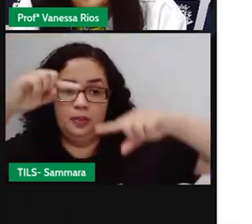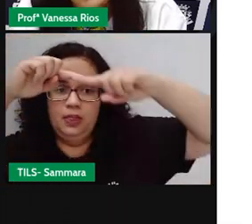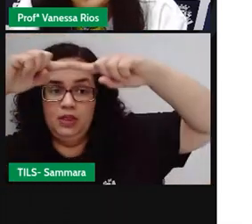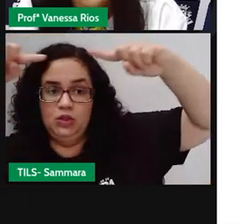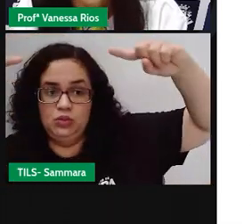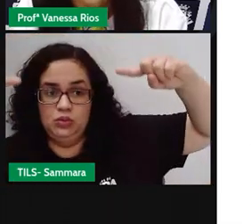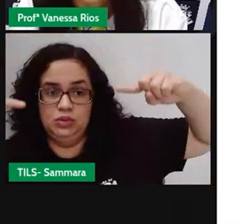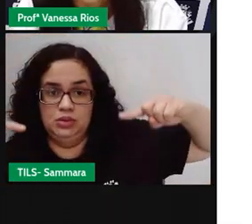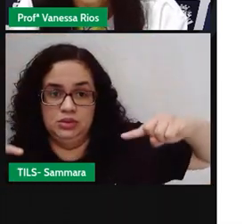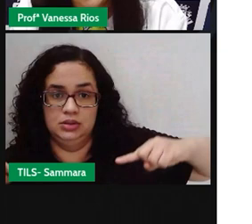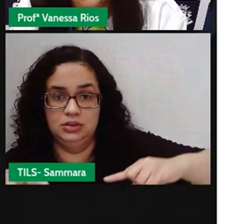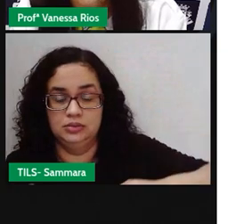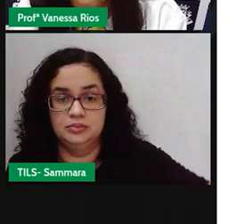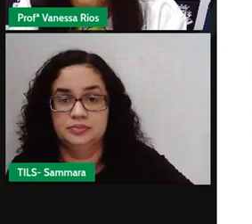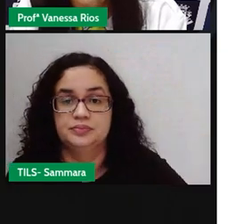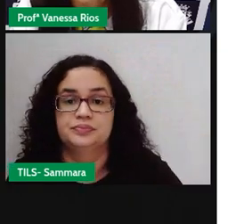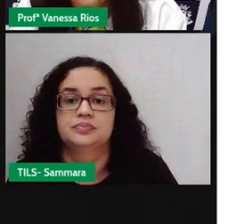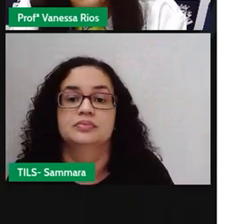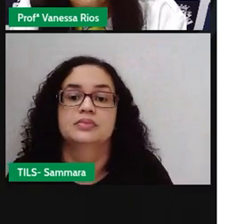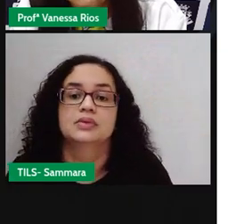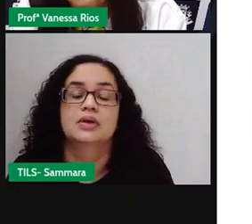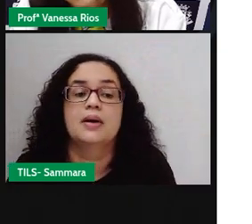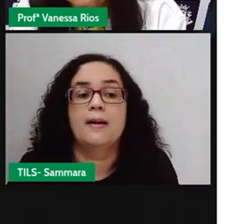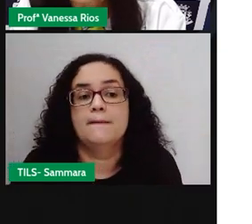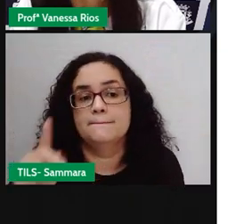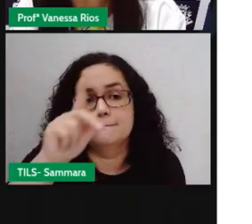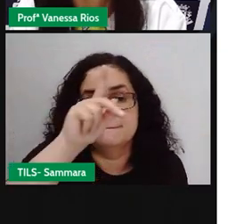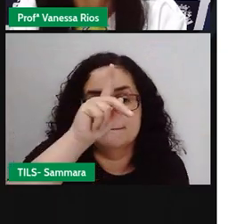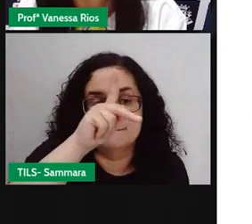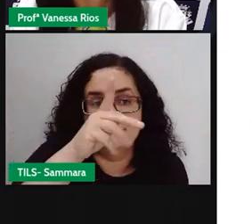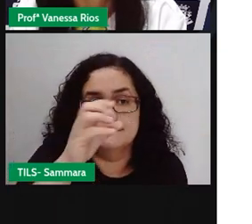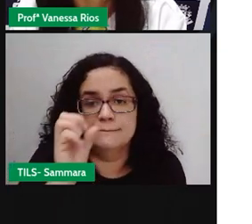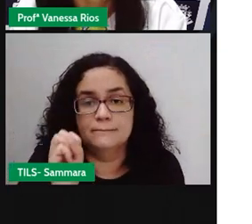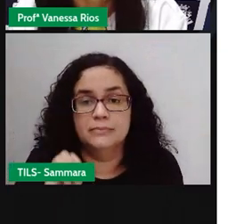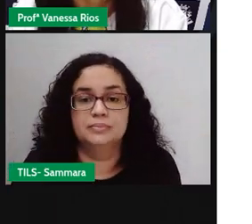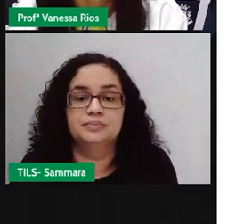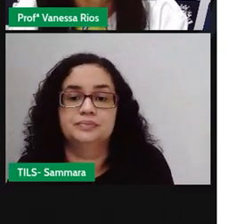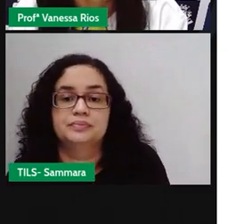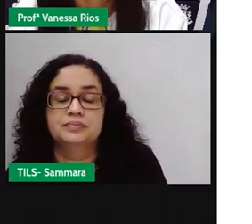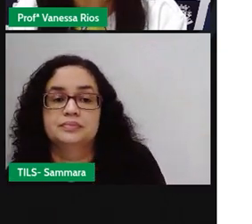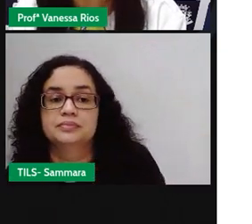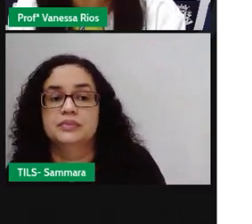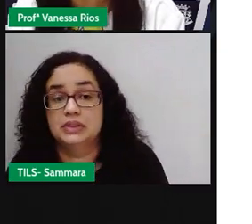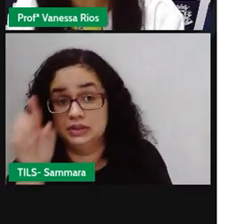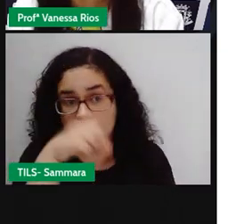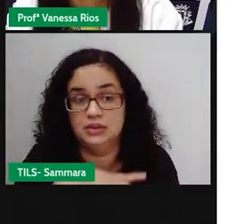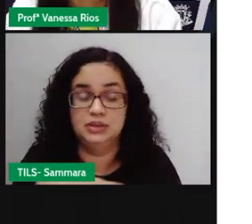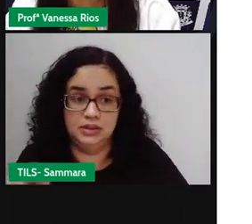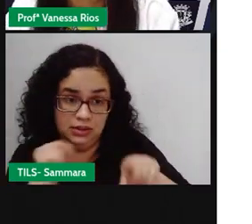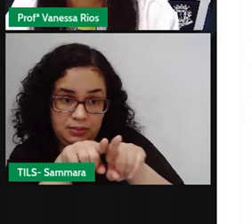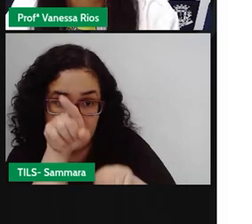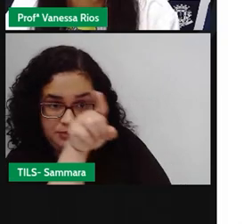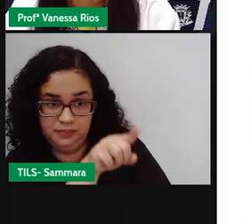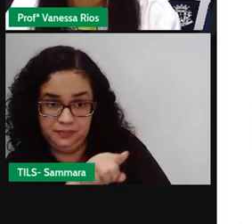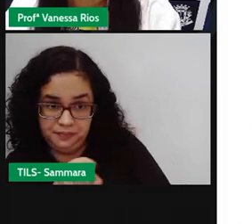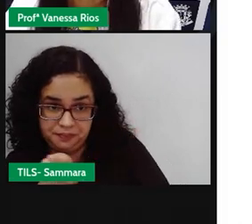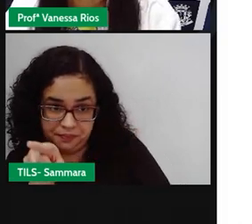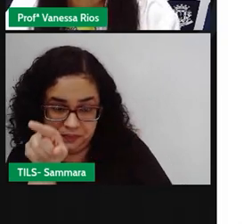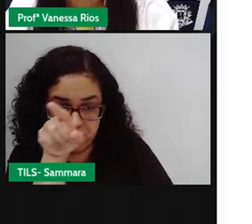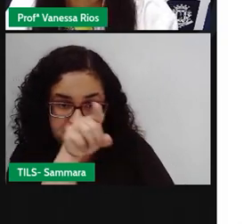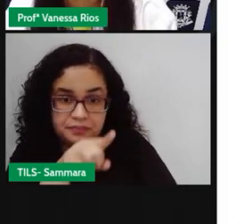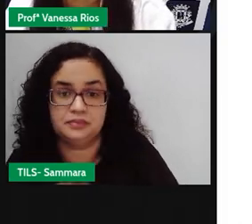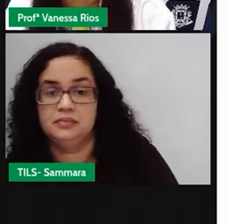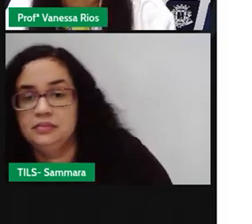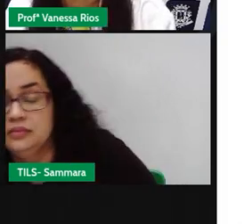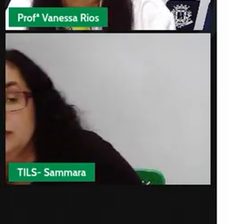do trapézio, hexágono, pentágono e também a elipse. A gente observa que o objeto em si